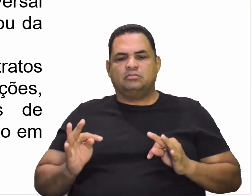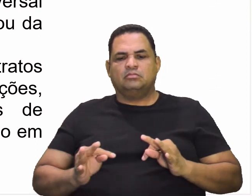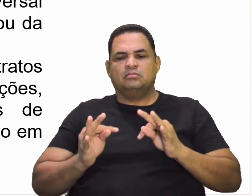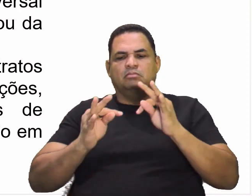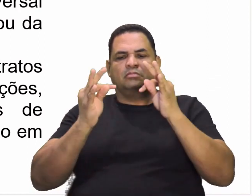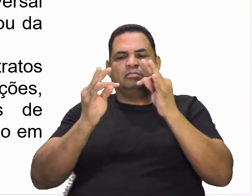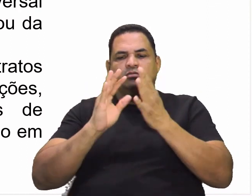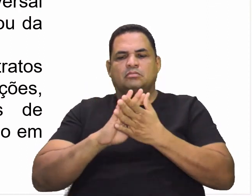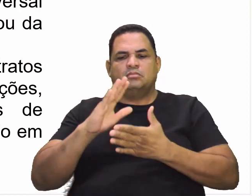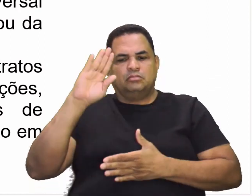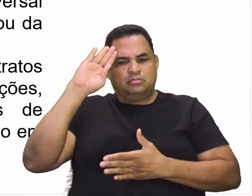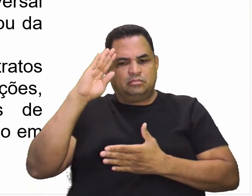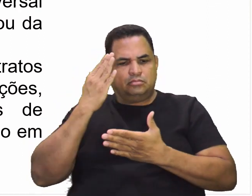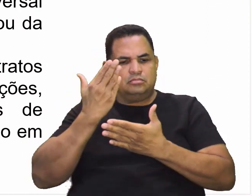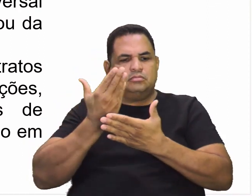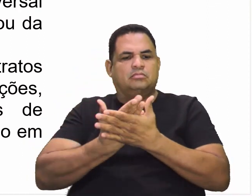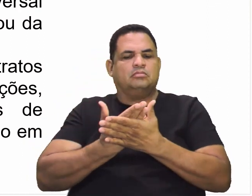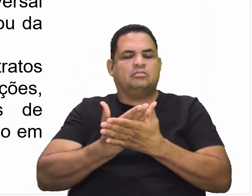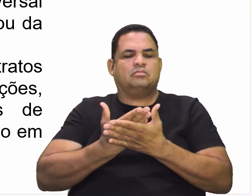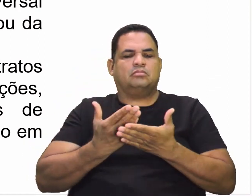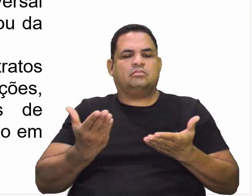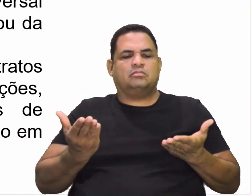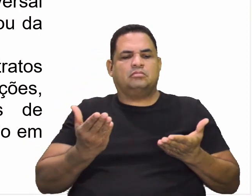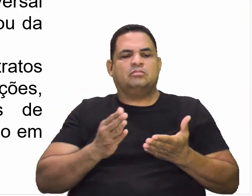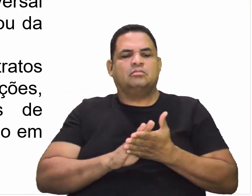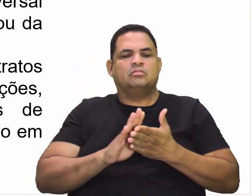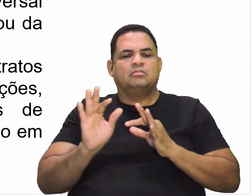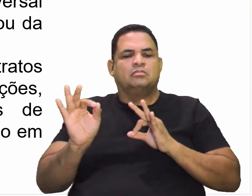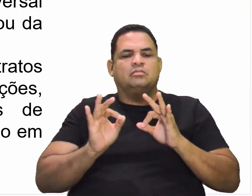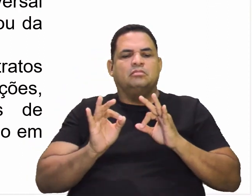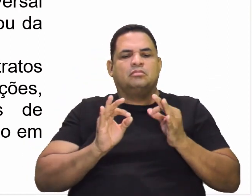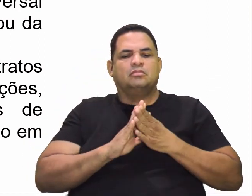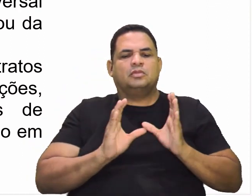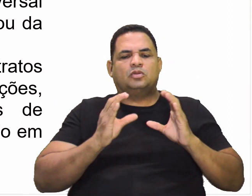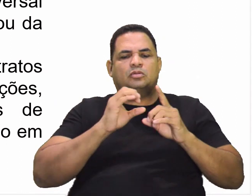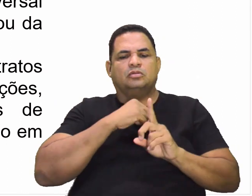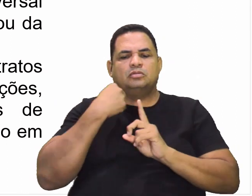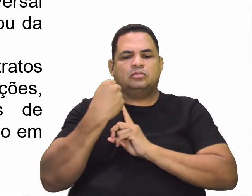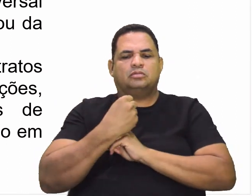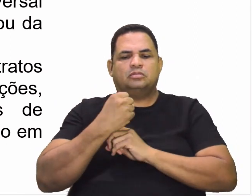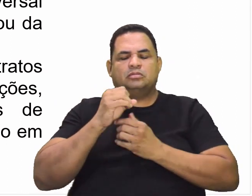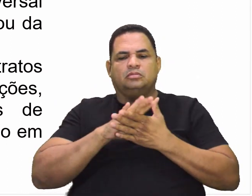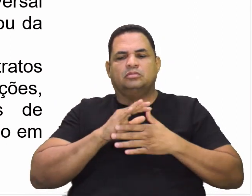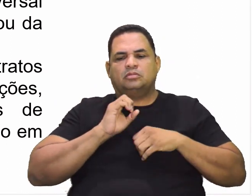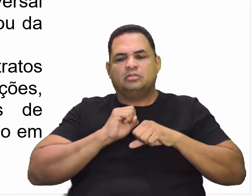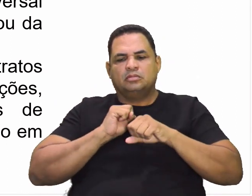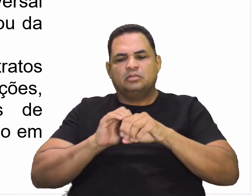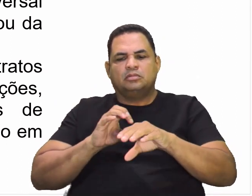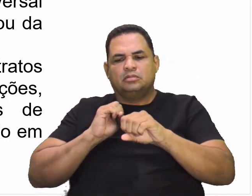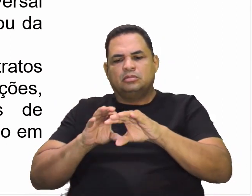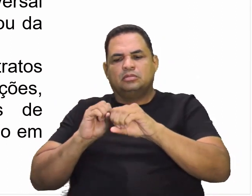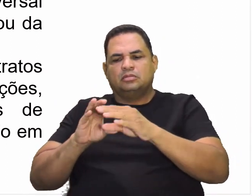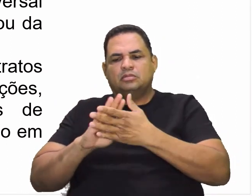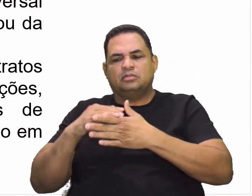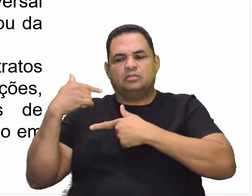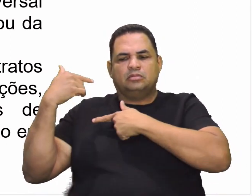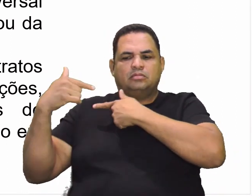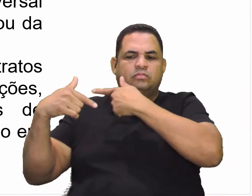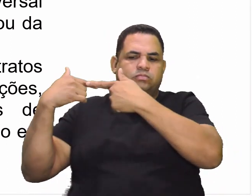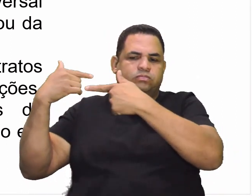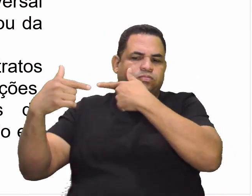comportamentos, técnicas e crenças de determinados grupos sociais. E é